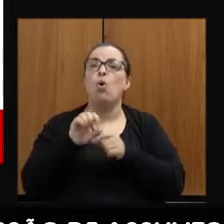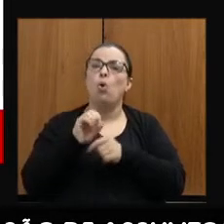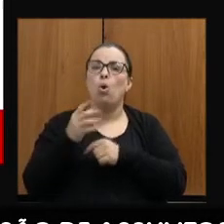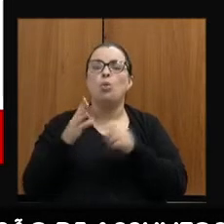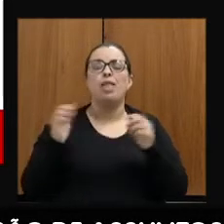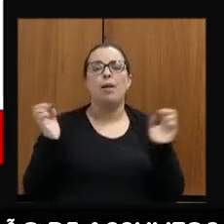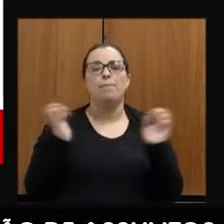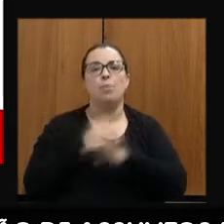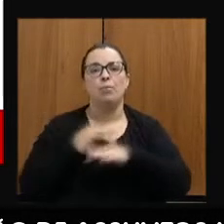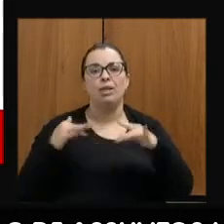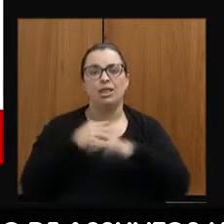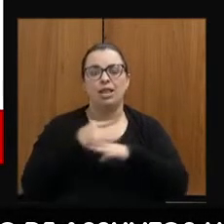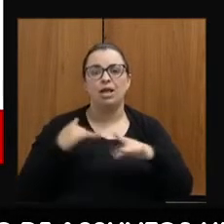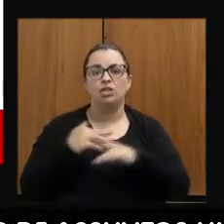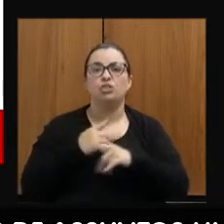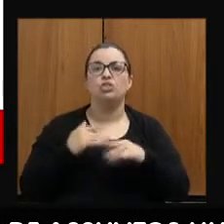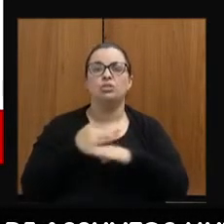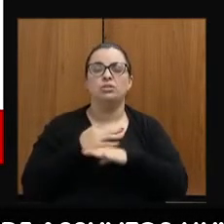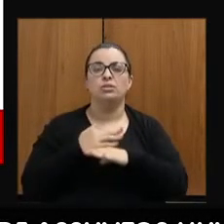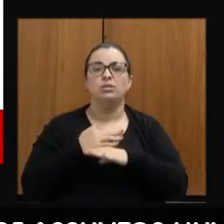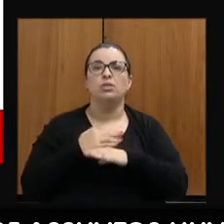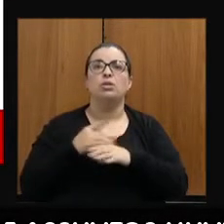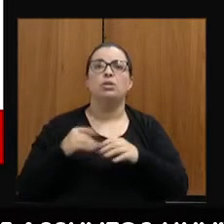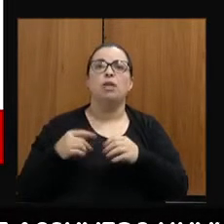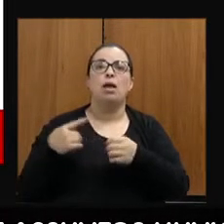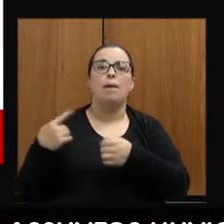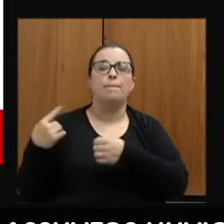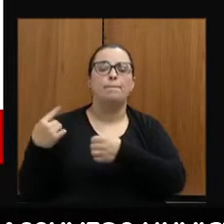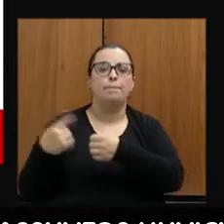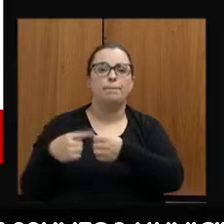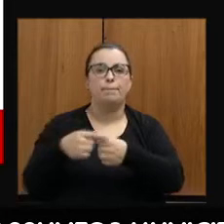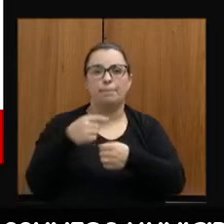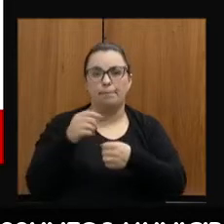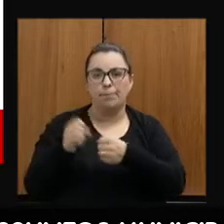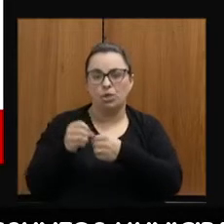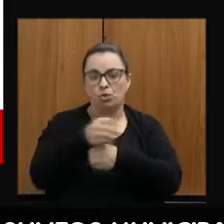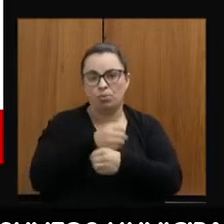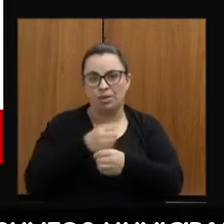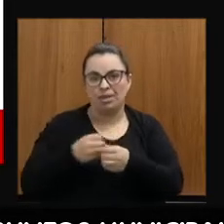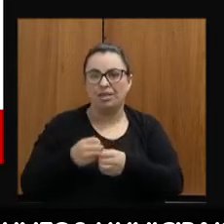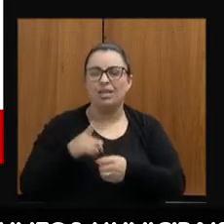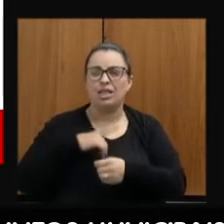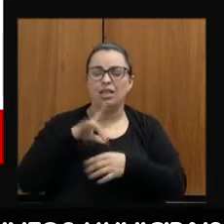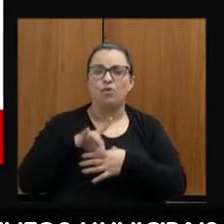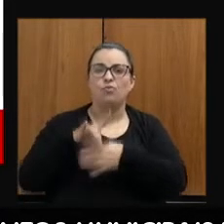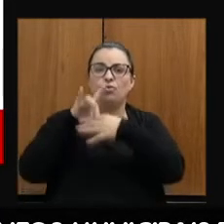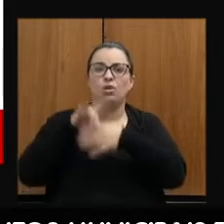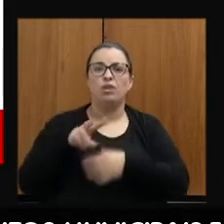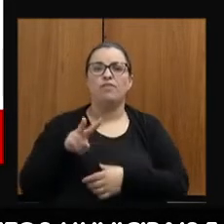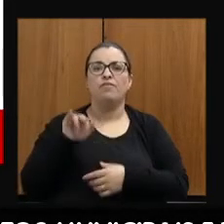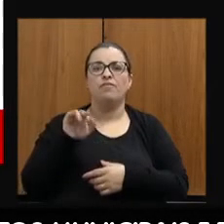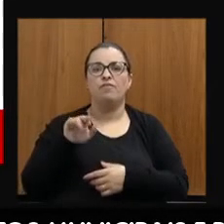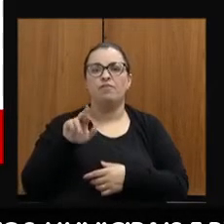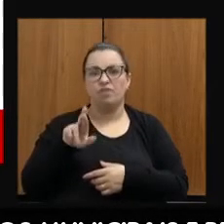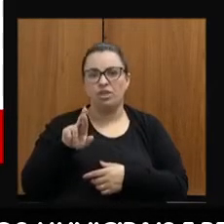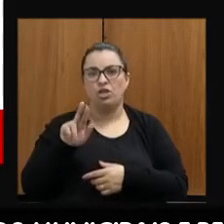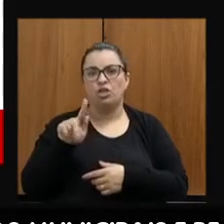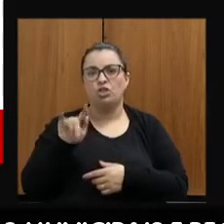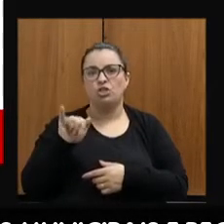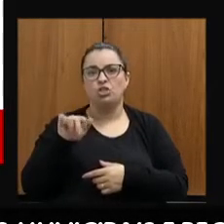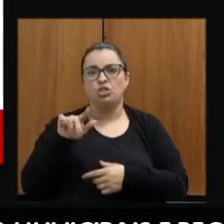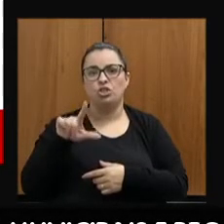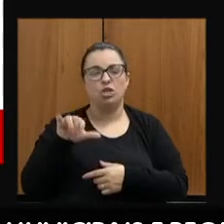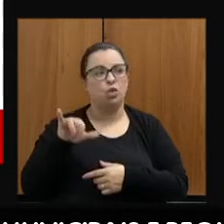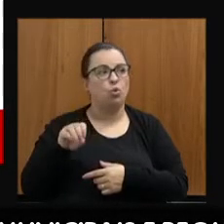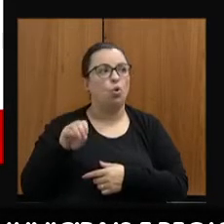ser mais preciso liderada pelo Deputado Virgílio Guimarães liderado pelo Deputado Mauro Tramonte outros